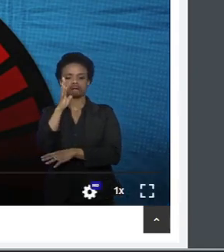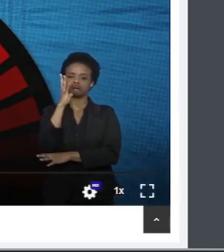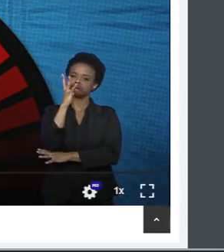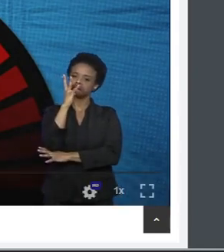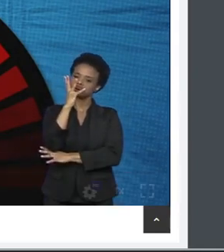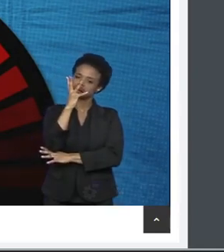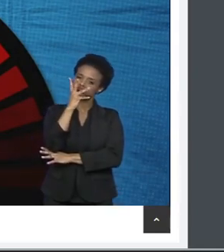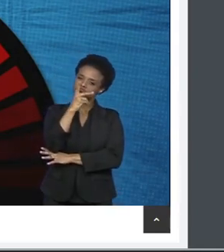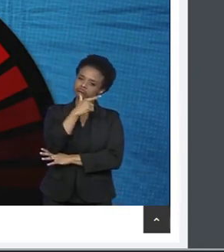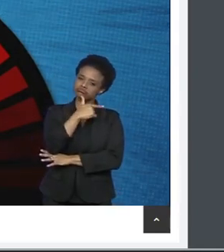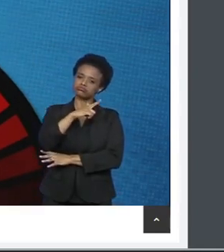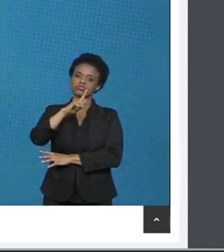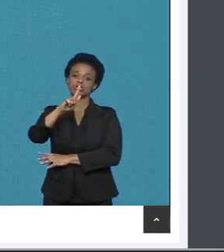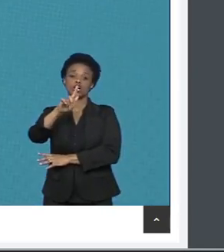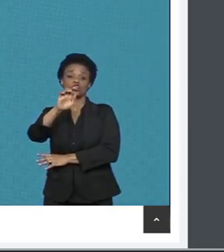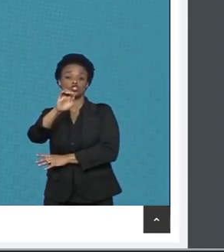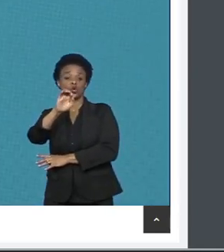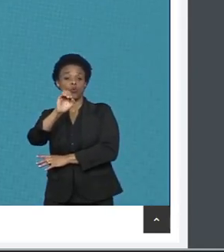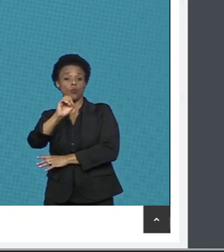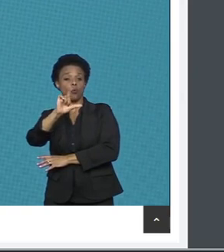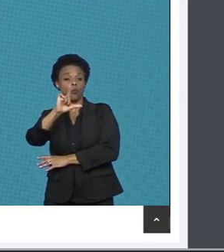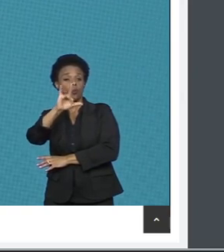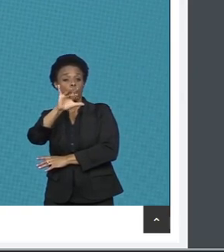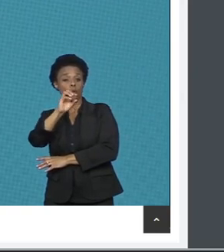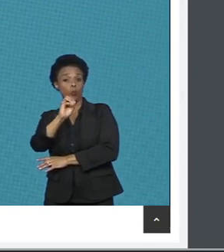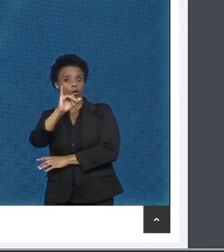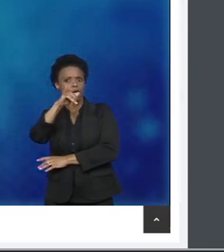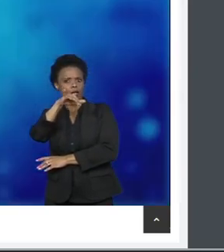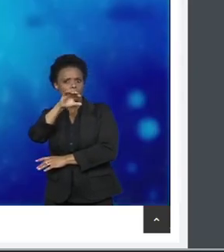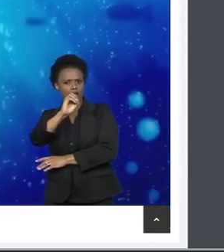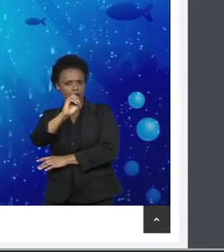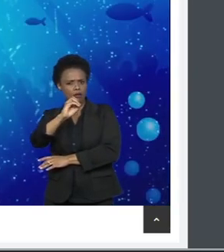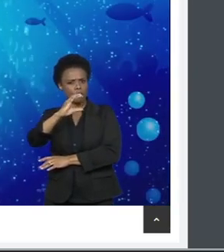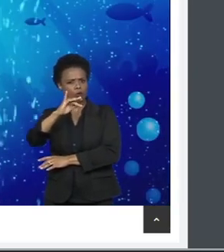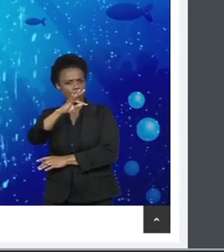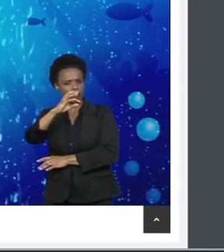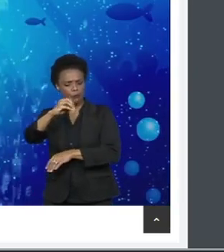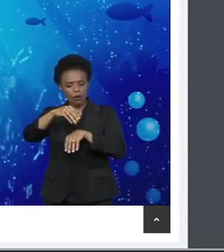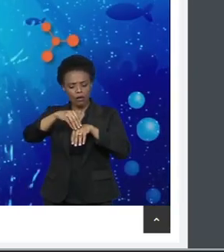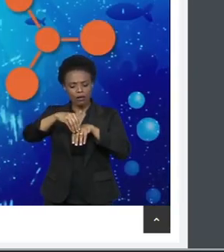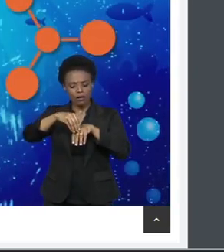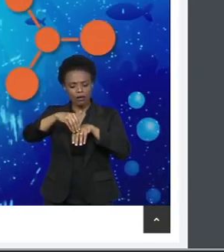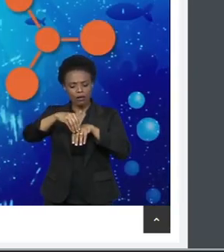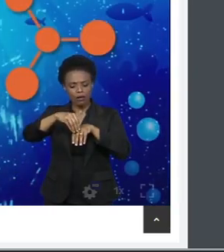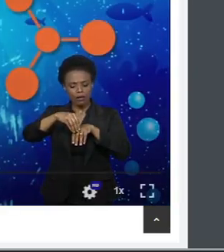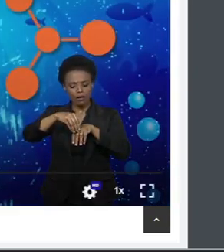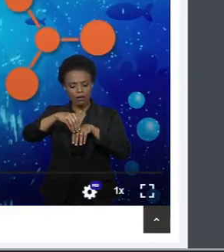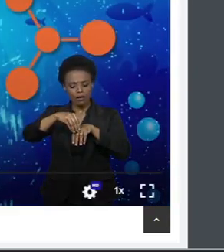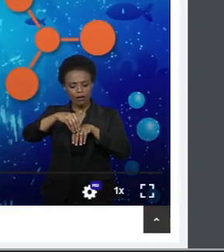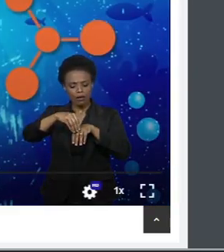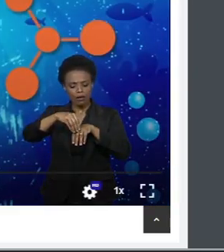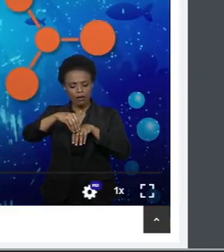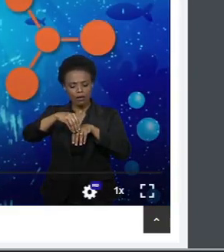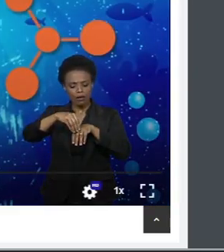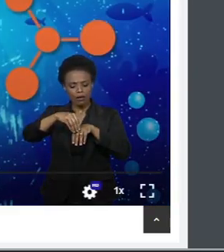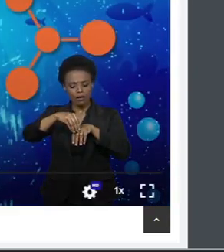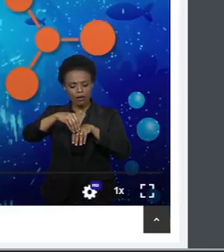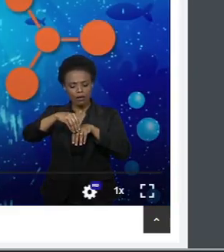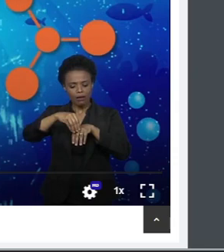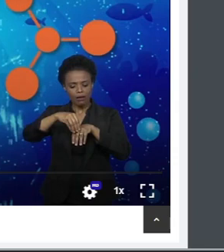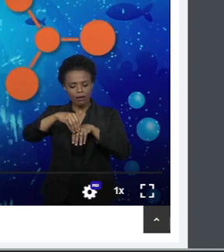também conhecido como geológico, os íons de carbono são carregados até os oceanos e, em contato